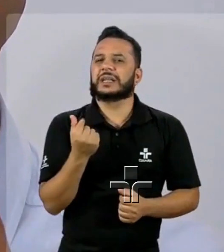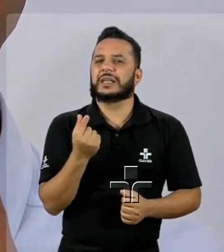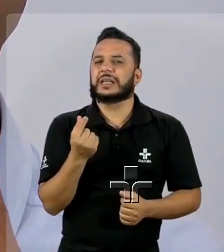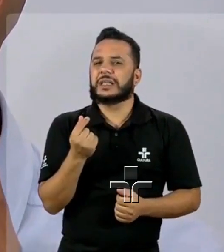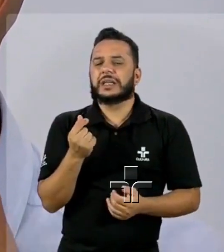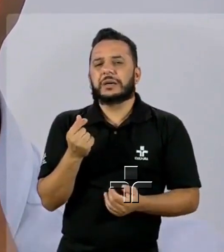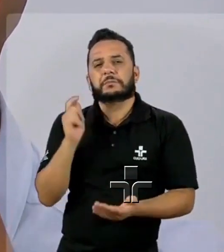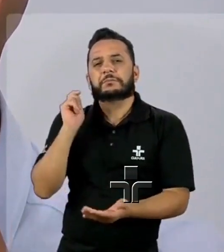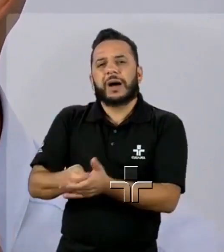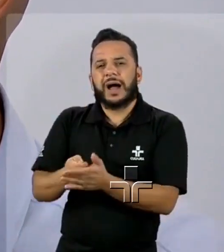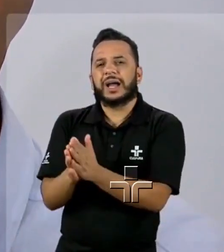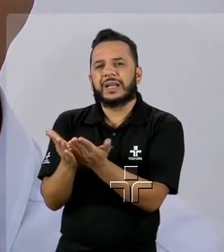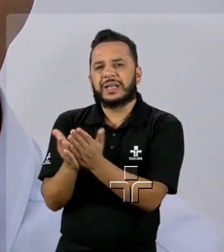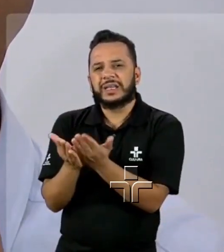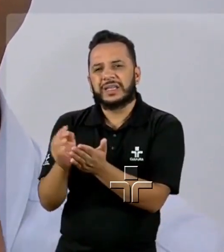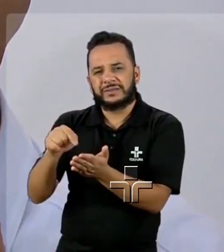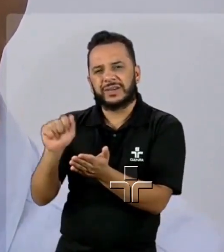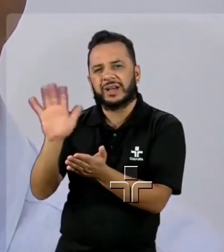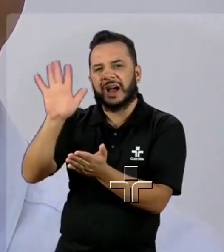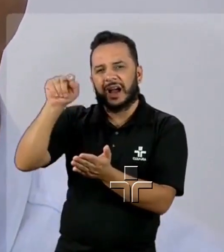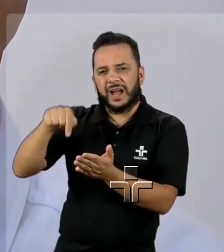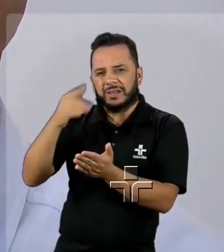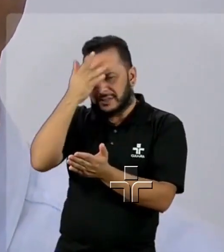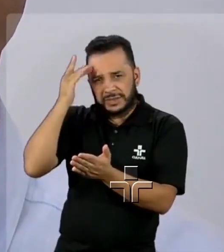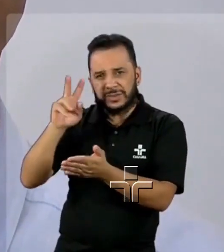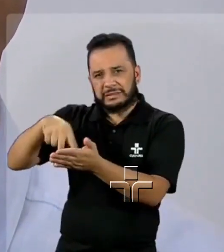fator que deixa as pessoas de lerem?